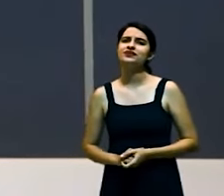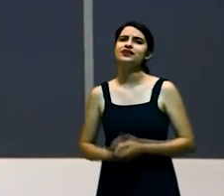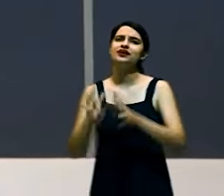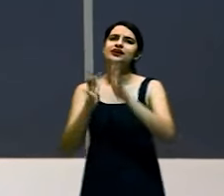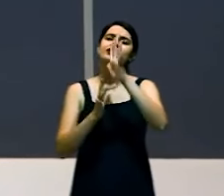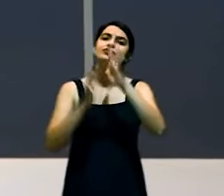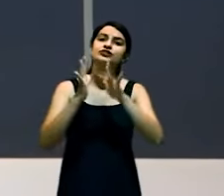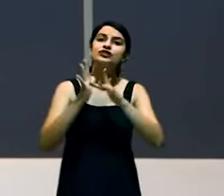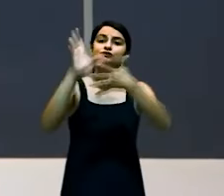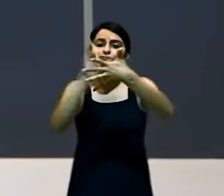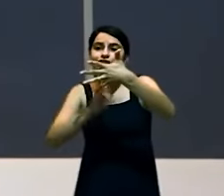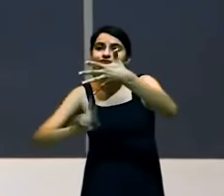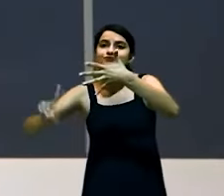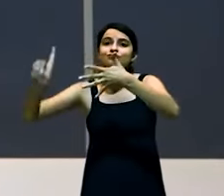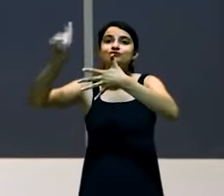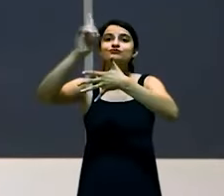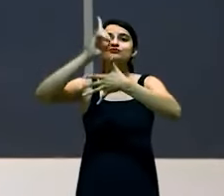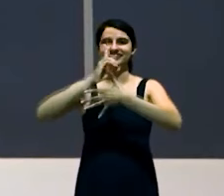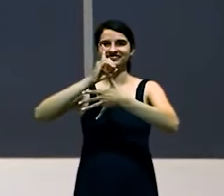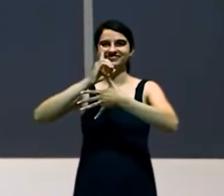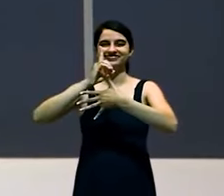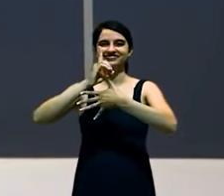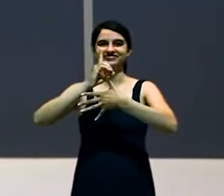Jesus é prioridade para você?